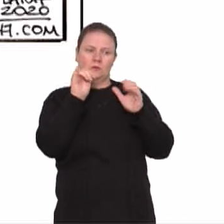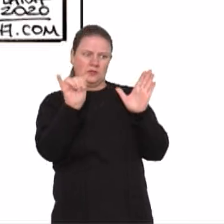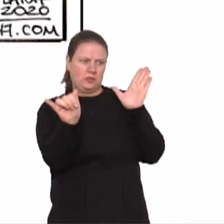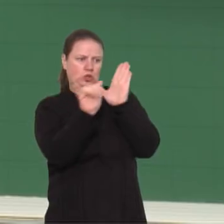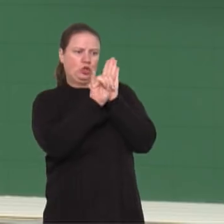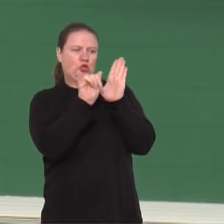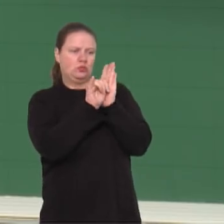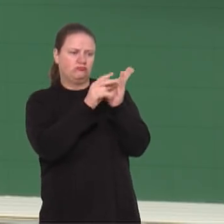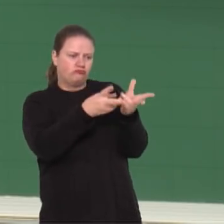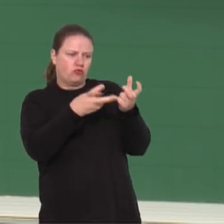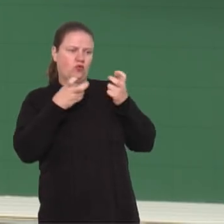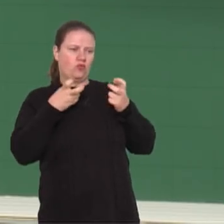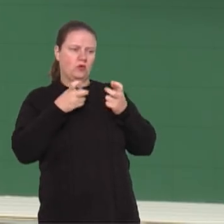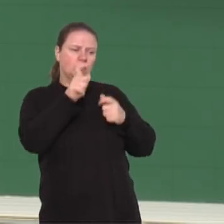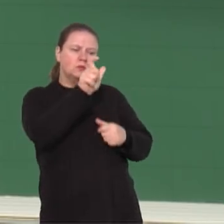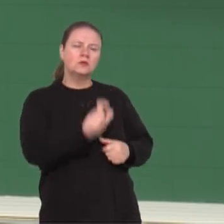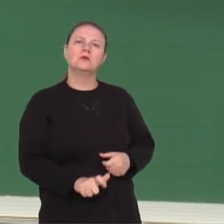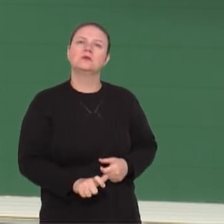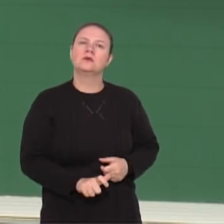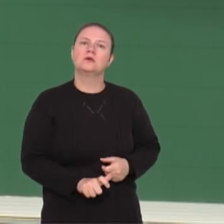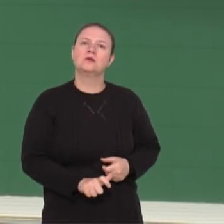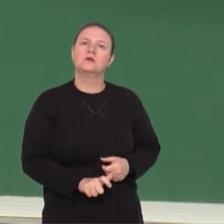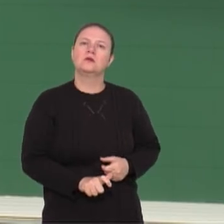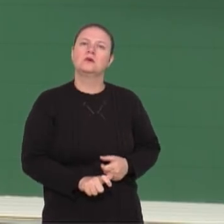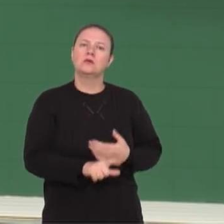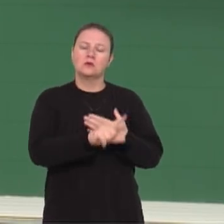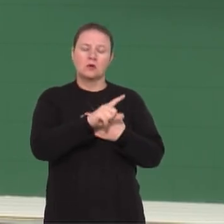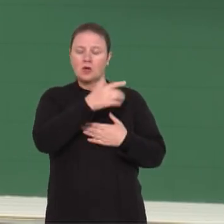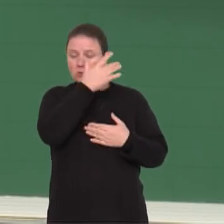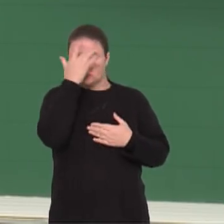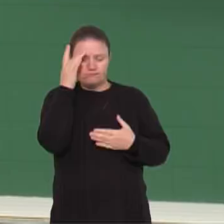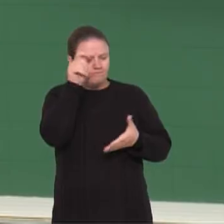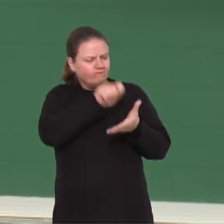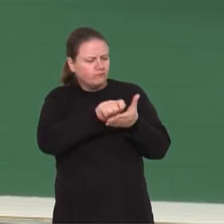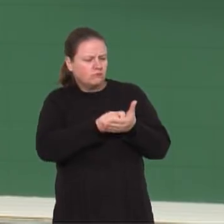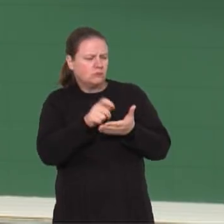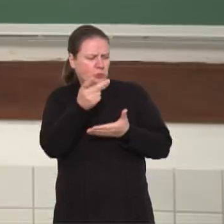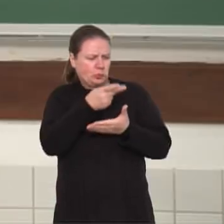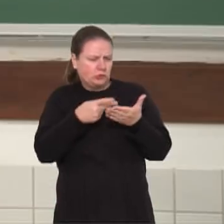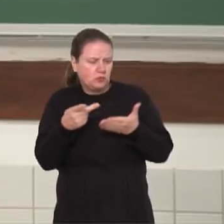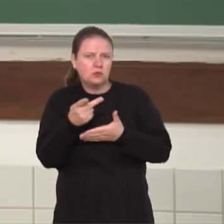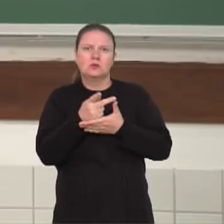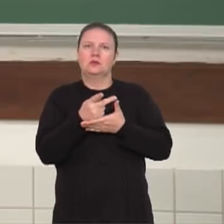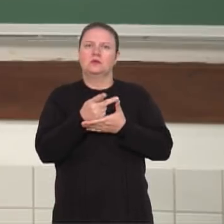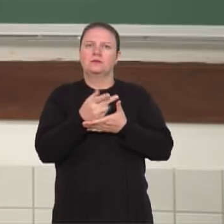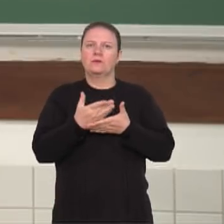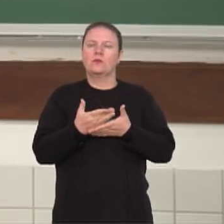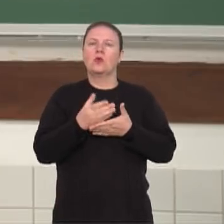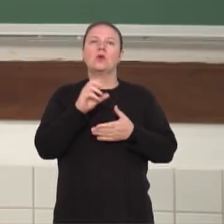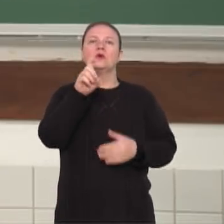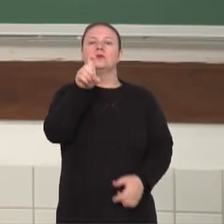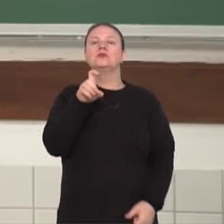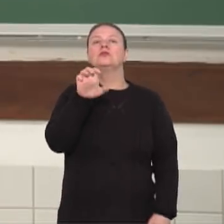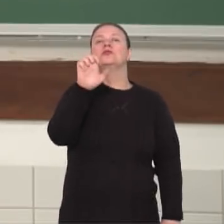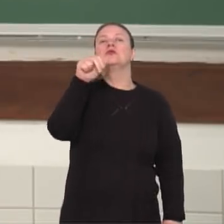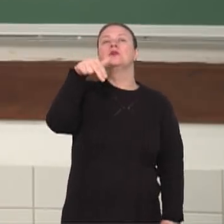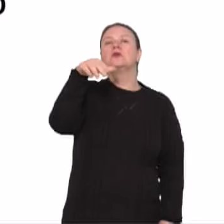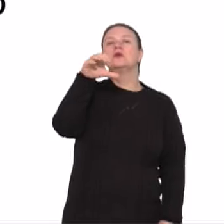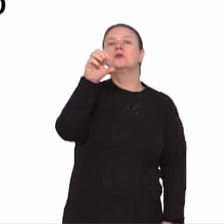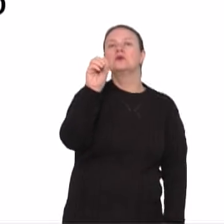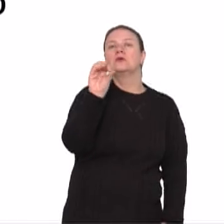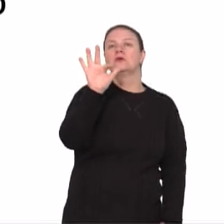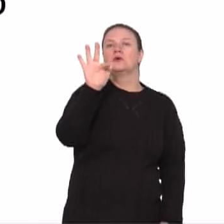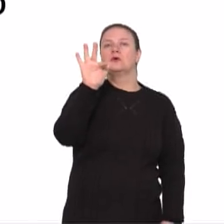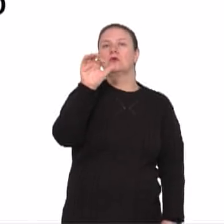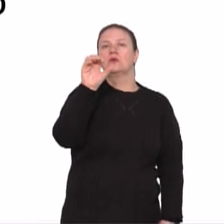ali a intencionalidade da pessoa que elaborou, do autor que elaborou a charge. E o que é xenofobia, afinal de contas?